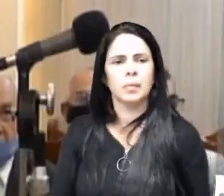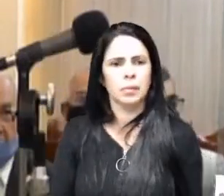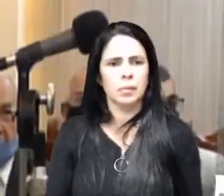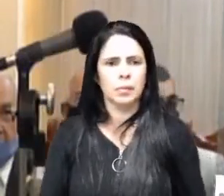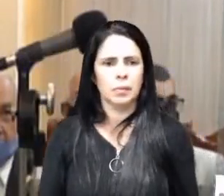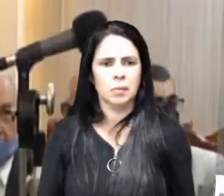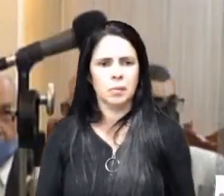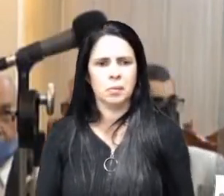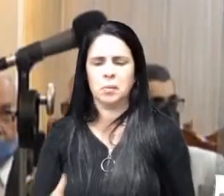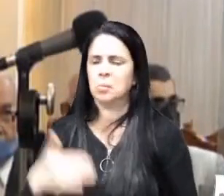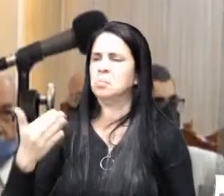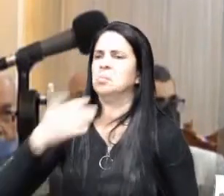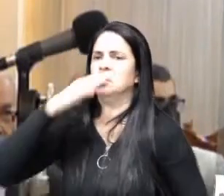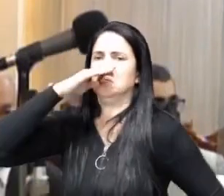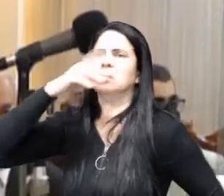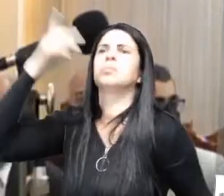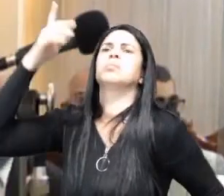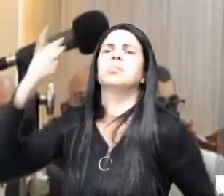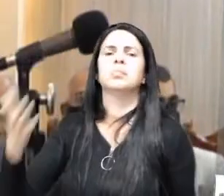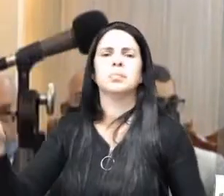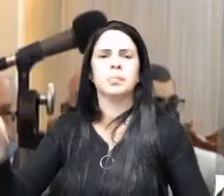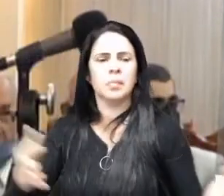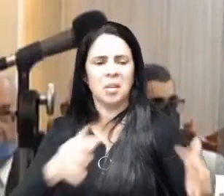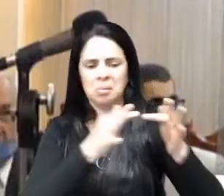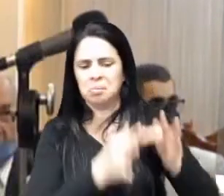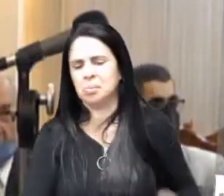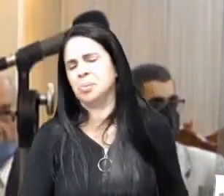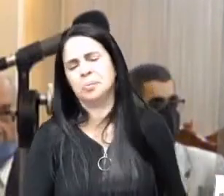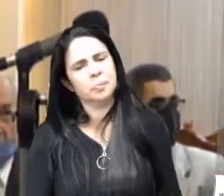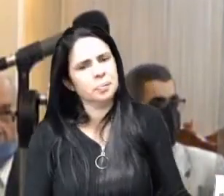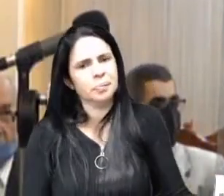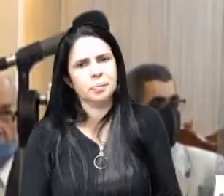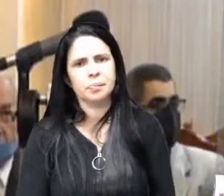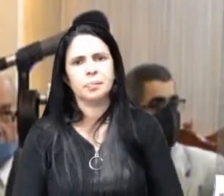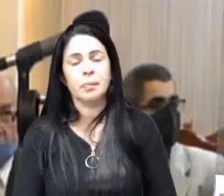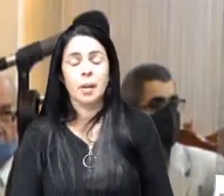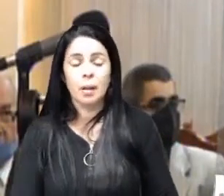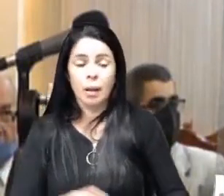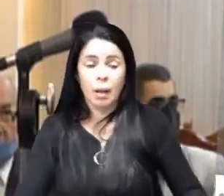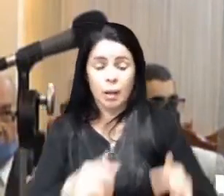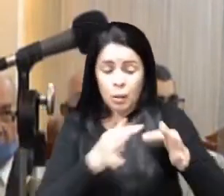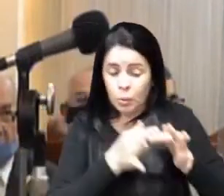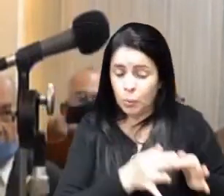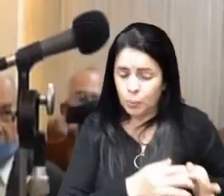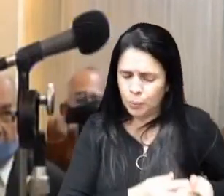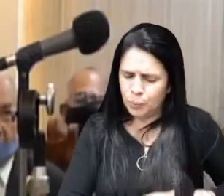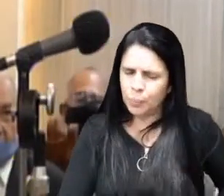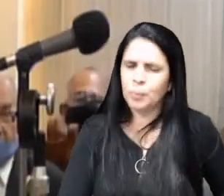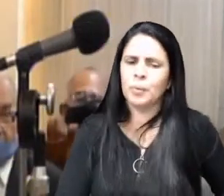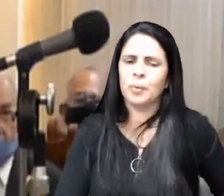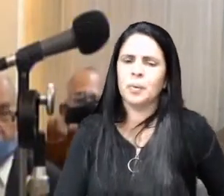irmãos? Humilhado. E qualquer que a si mesmo se humilha, será